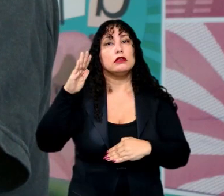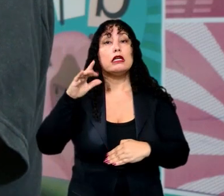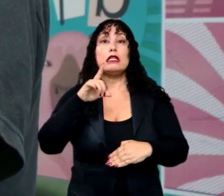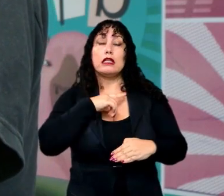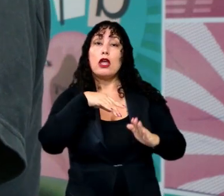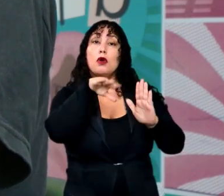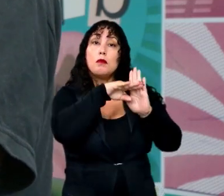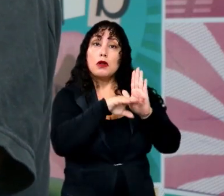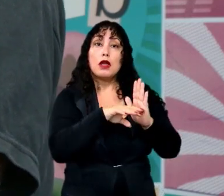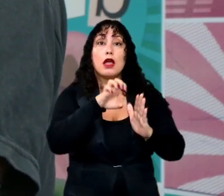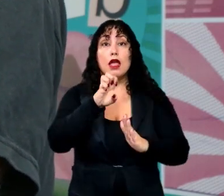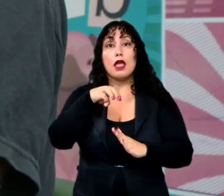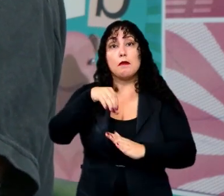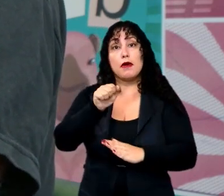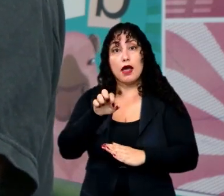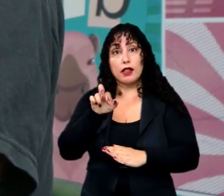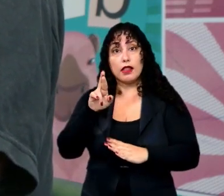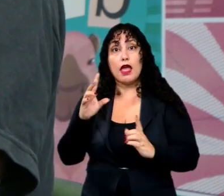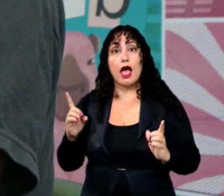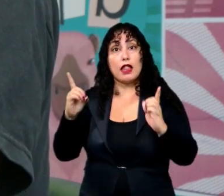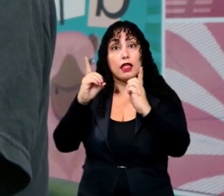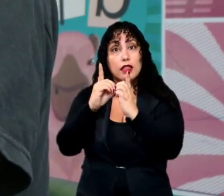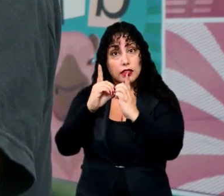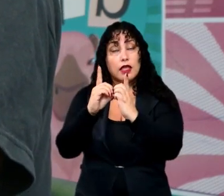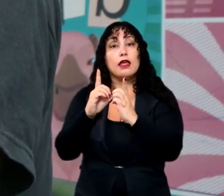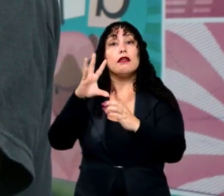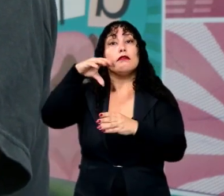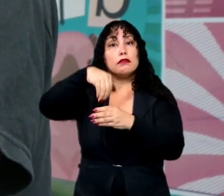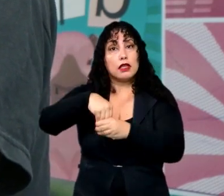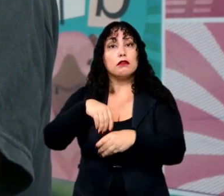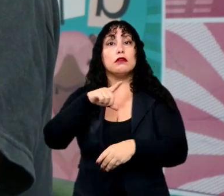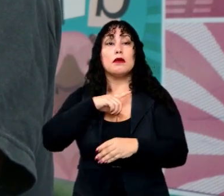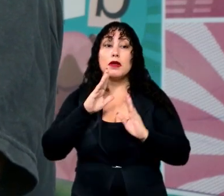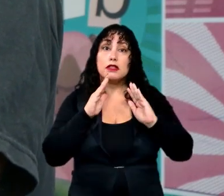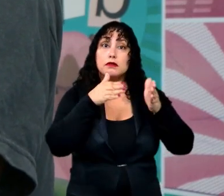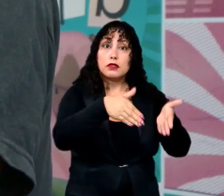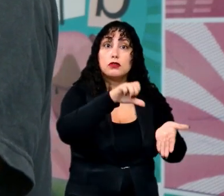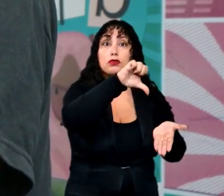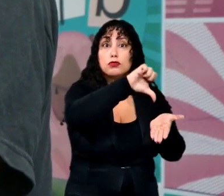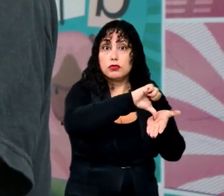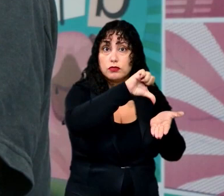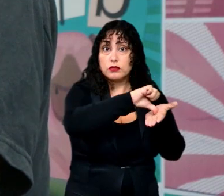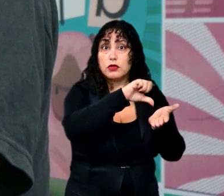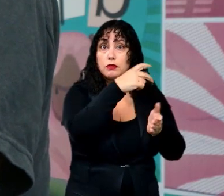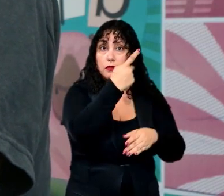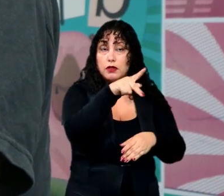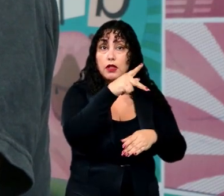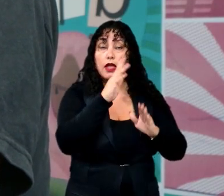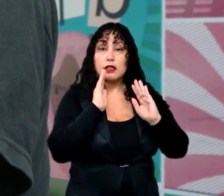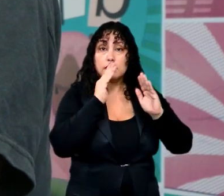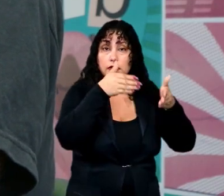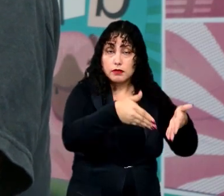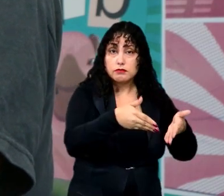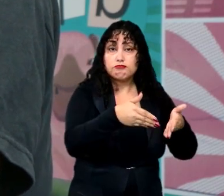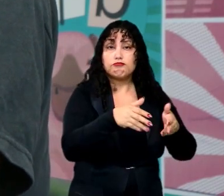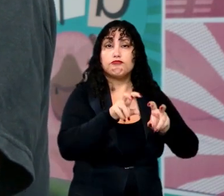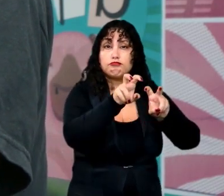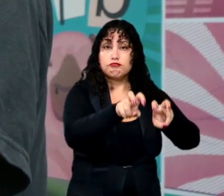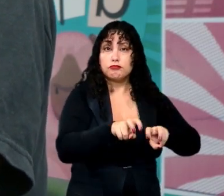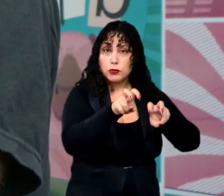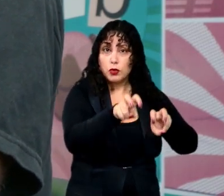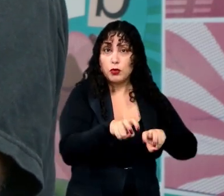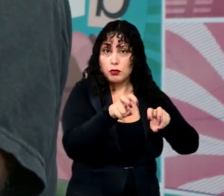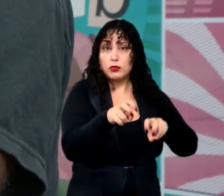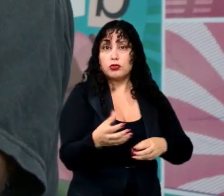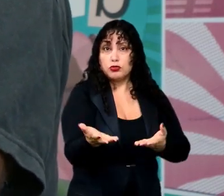programa da Emater para atender esse público externamente mas no IFB específico paraa Juventude Rural Ah nós conseguimos sim